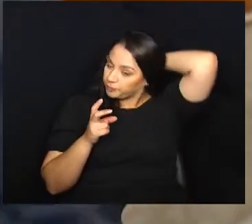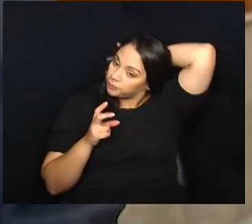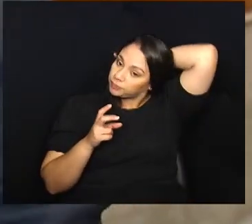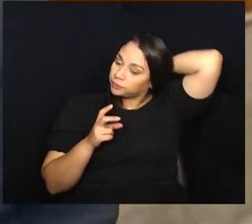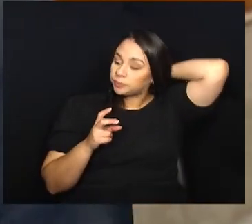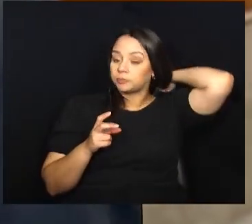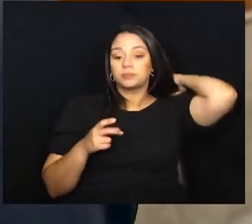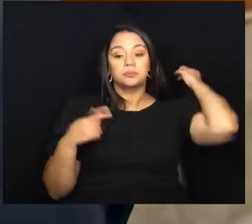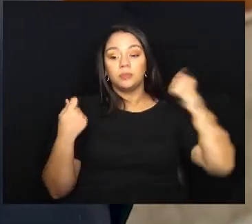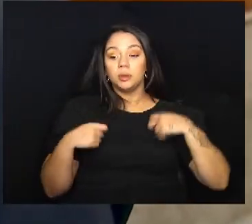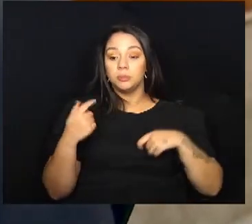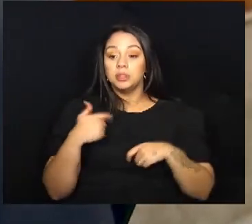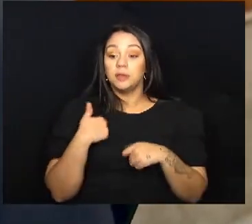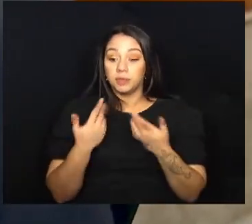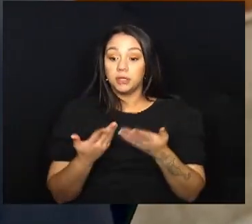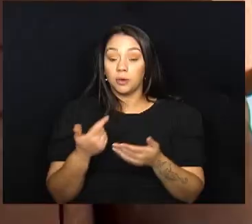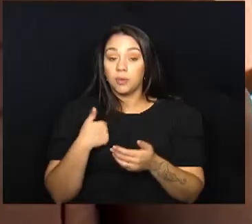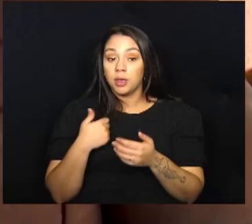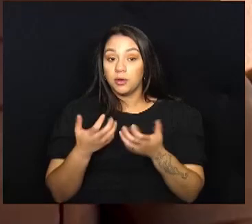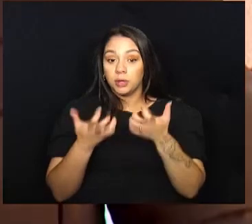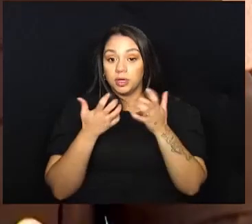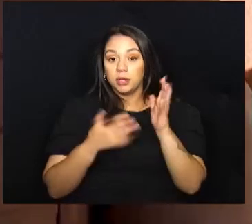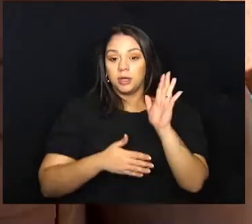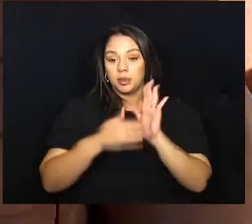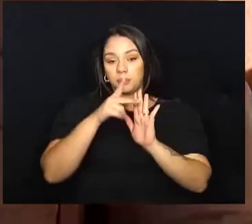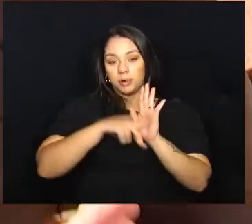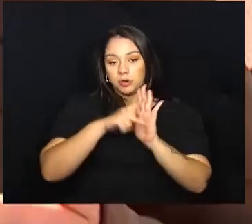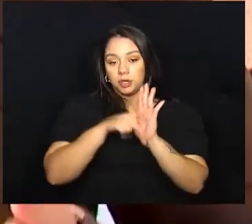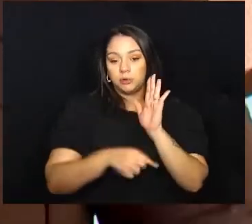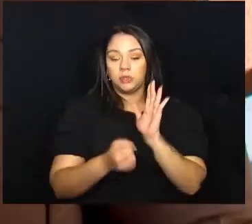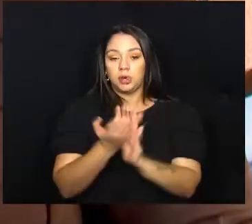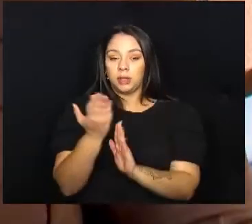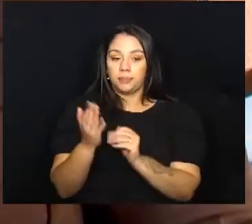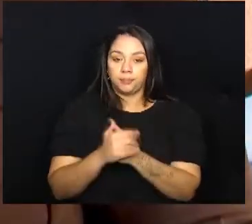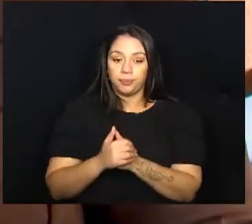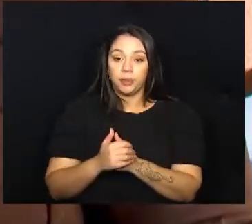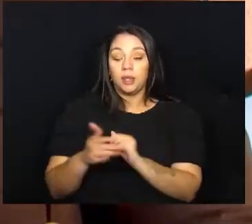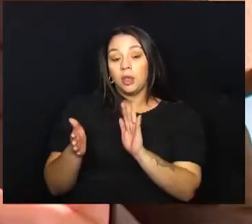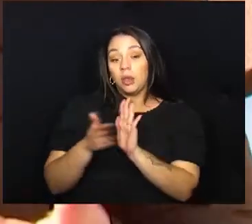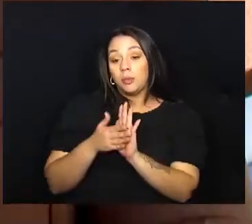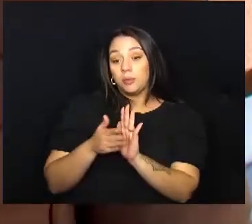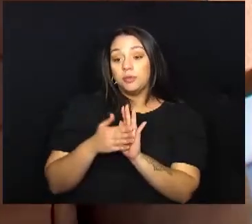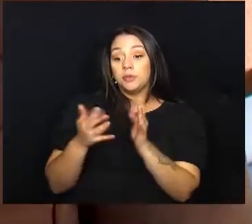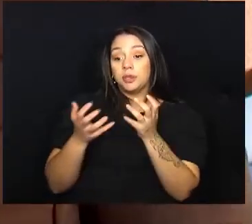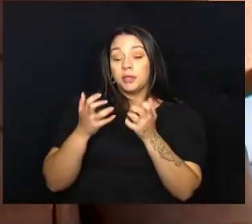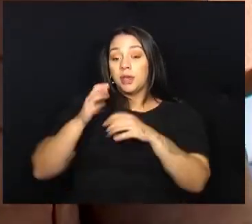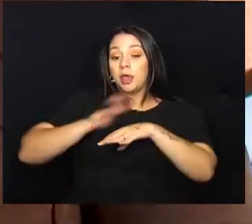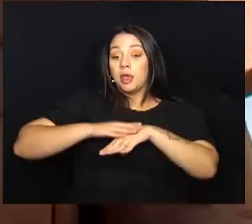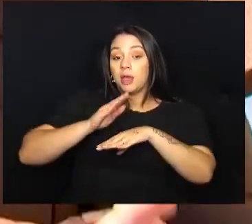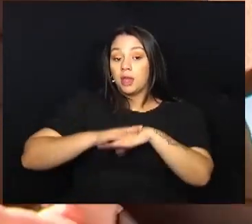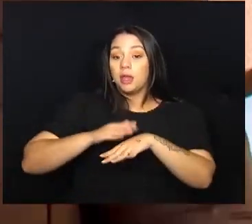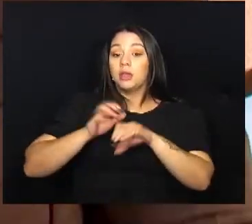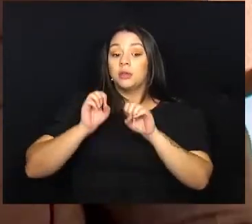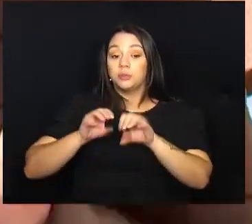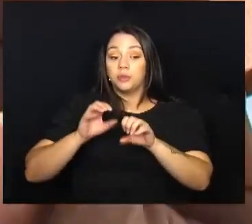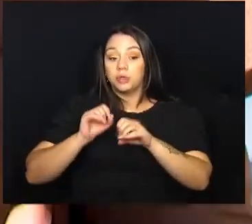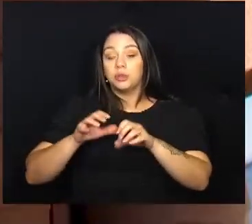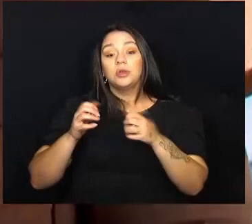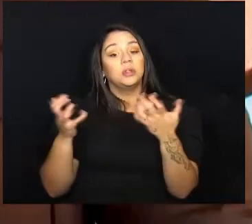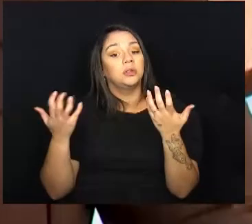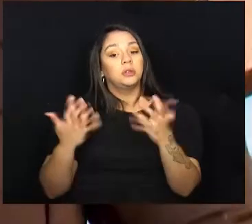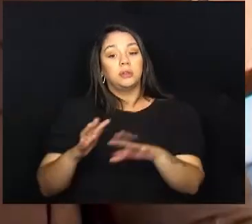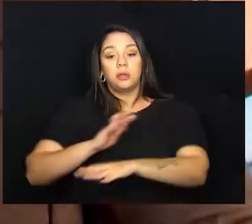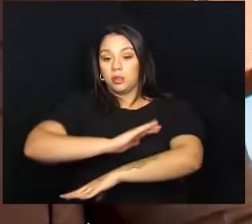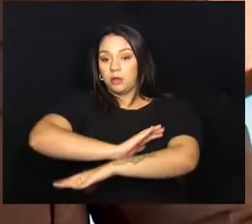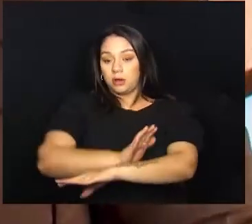necessidade, então foi onde que eu resolvi protocolar. A proposta prevê ações educacionais antirracistas durante e